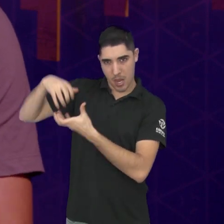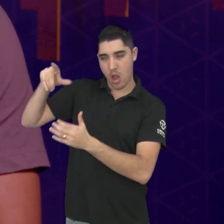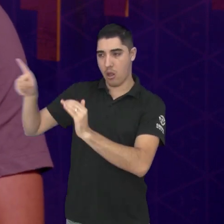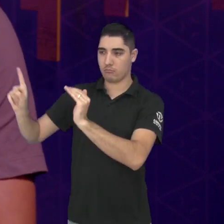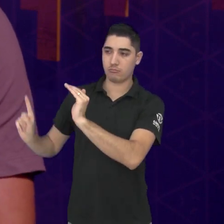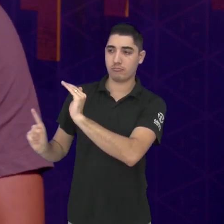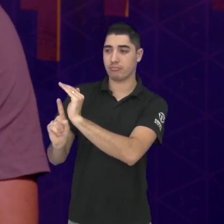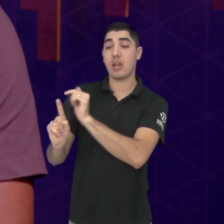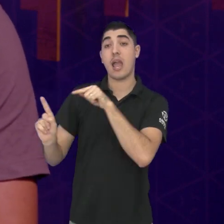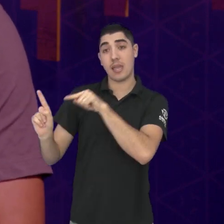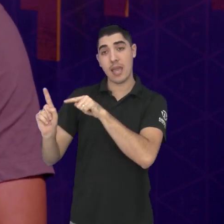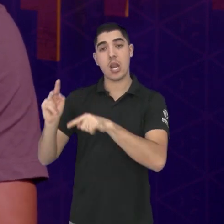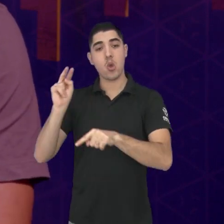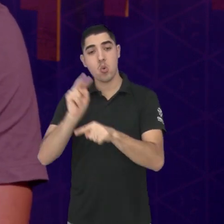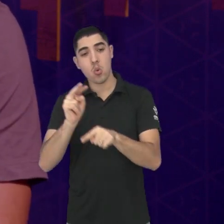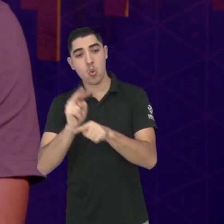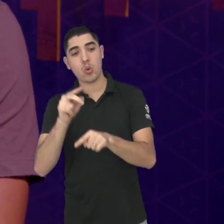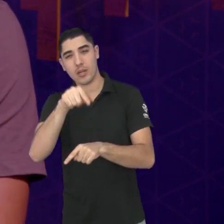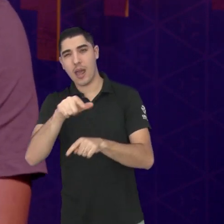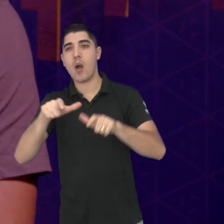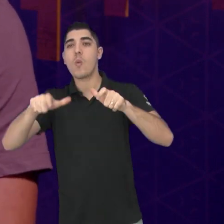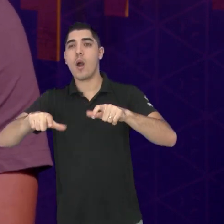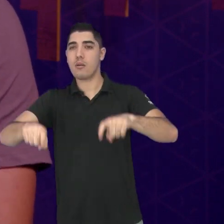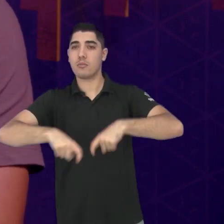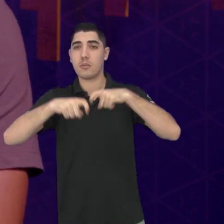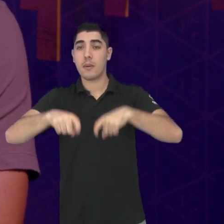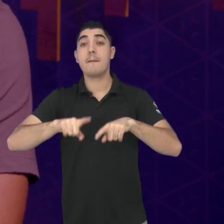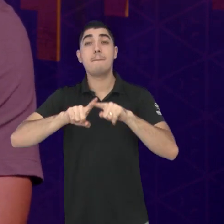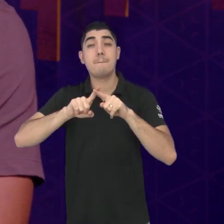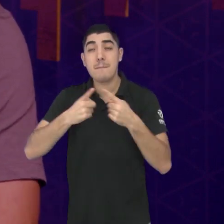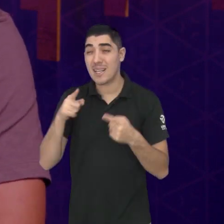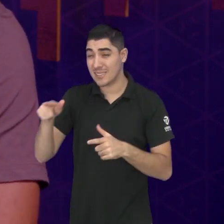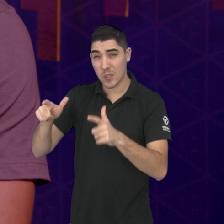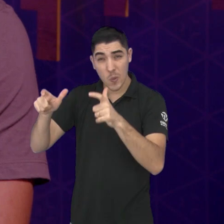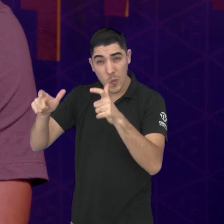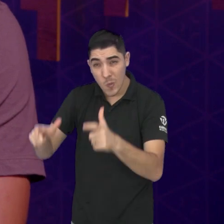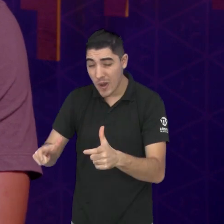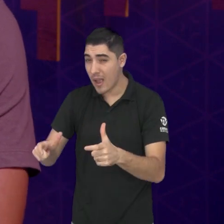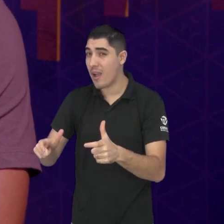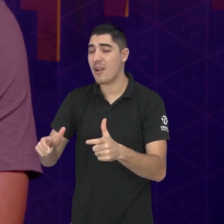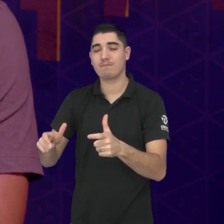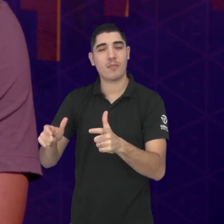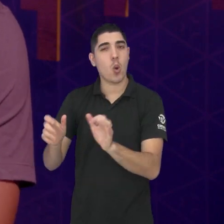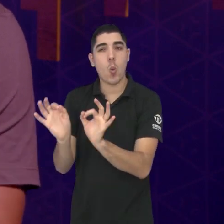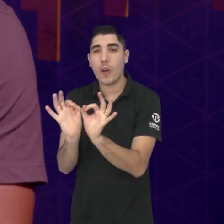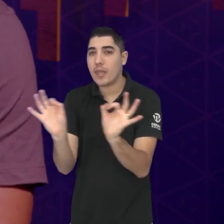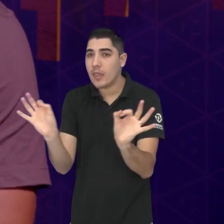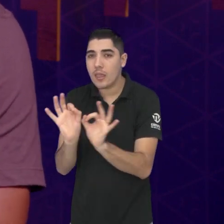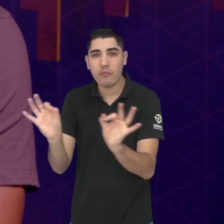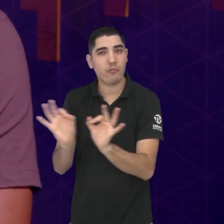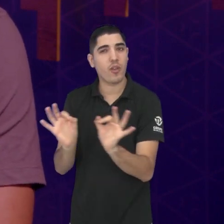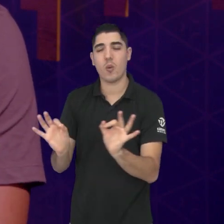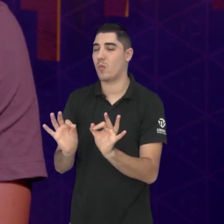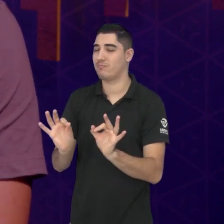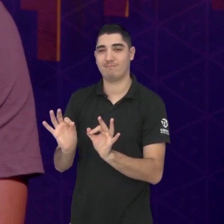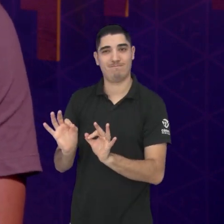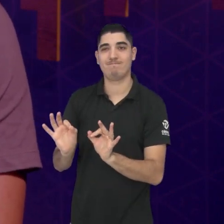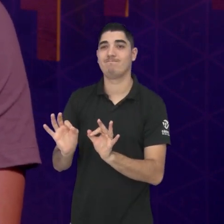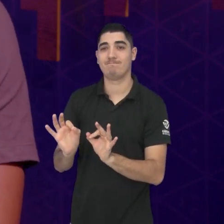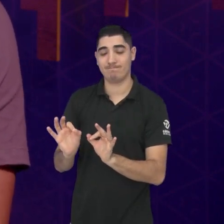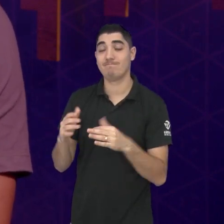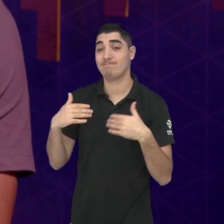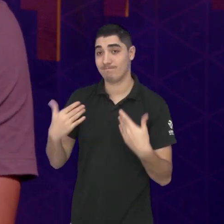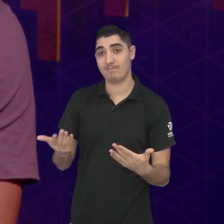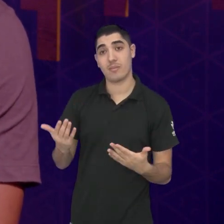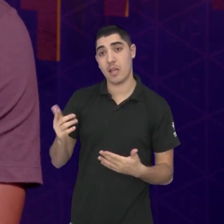para cuidar ali da fazenda e morava nesse lugar, mas era uma situação completamente degradante, assim, né?